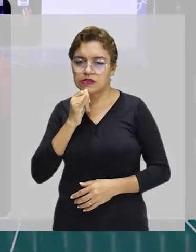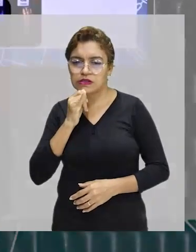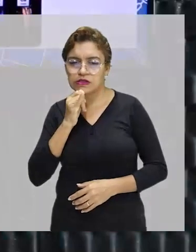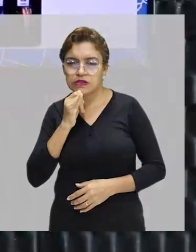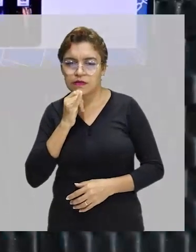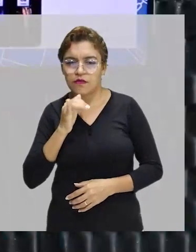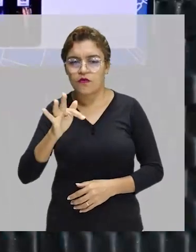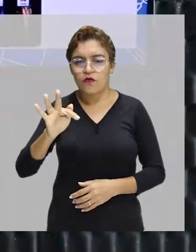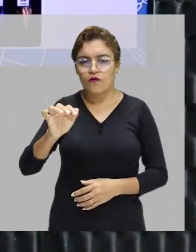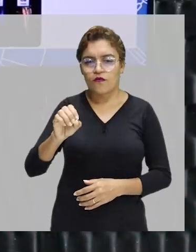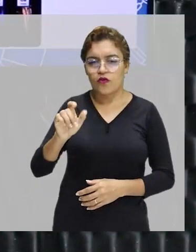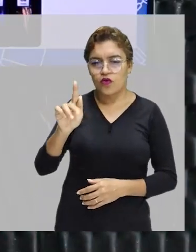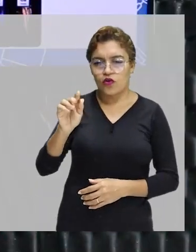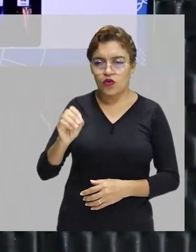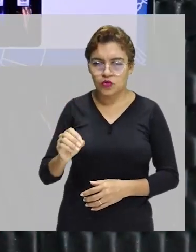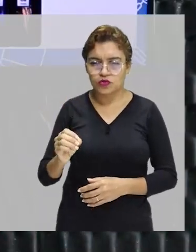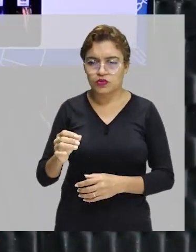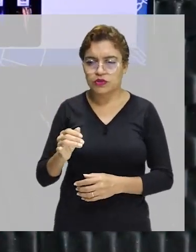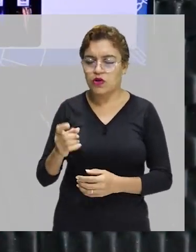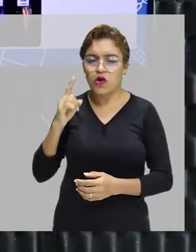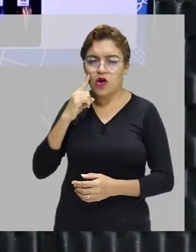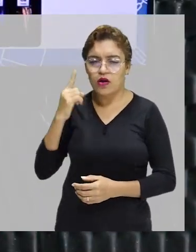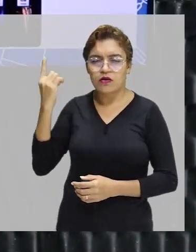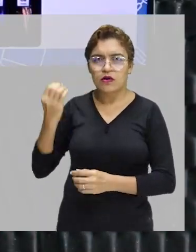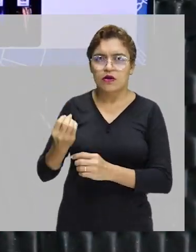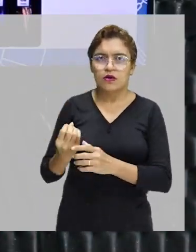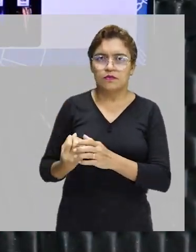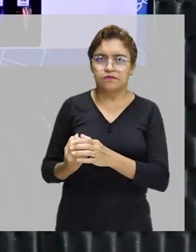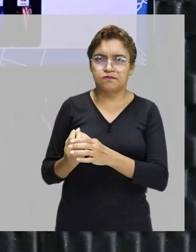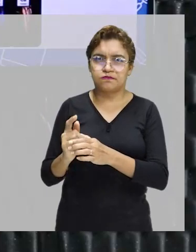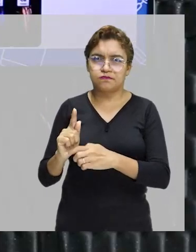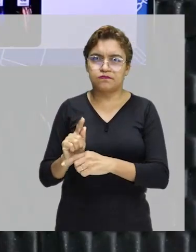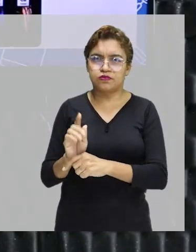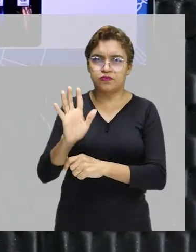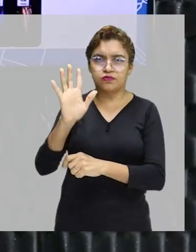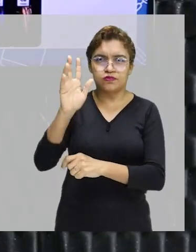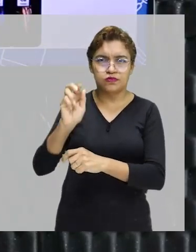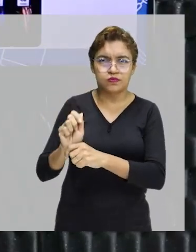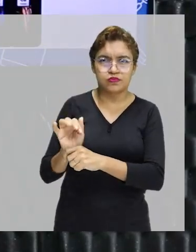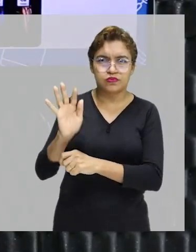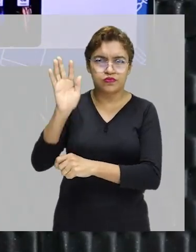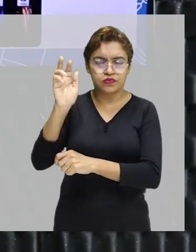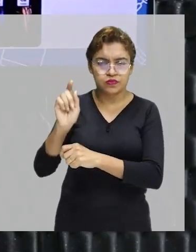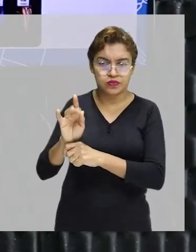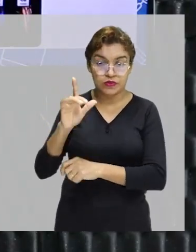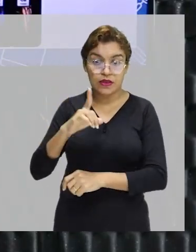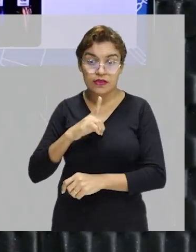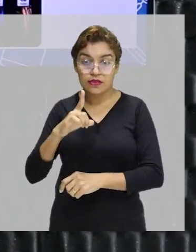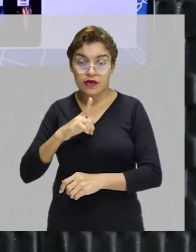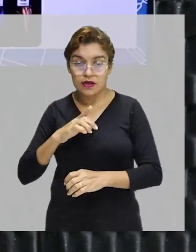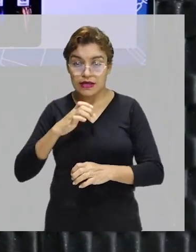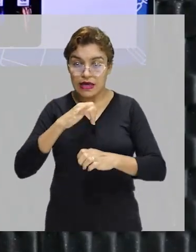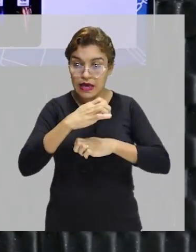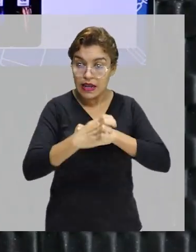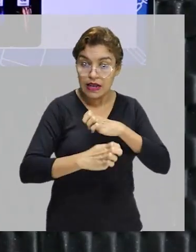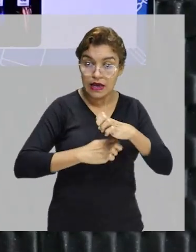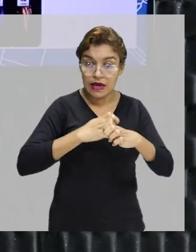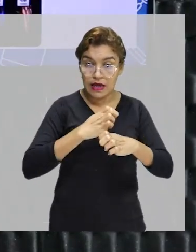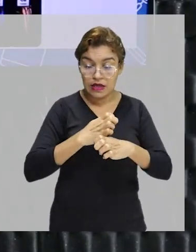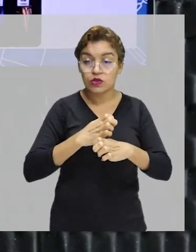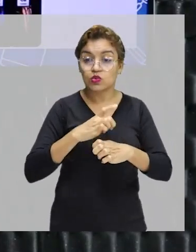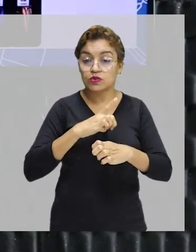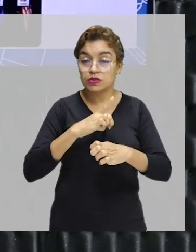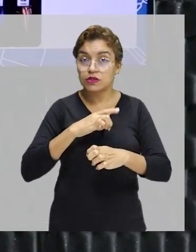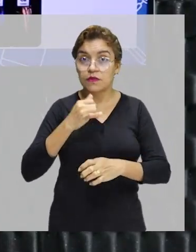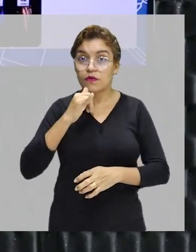Ano Novo, são compostos por sais de diversos metais. Quando os elétrons da camada